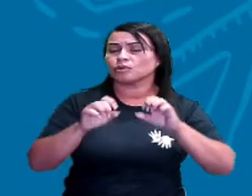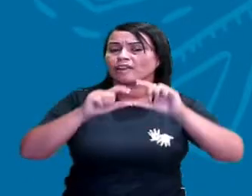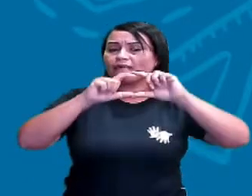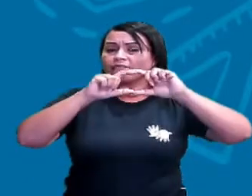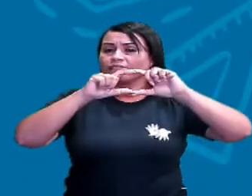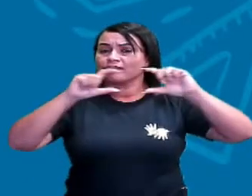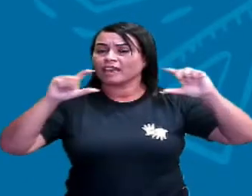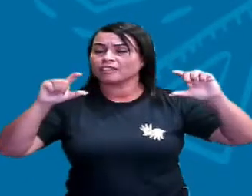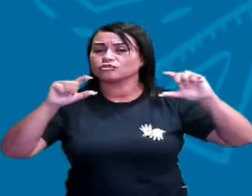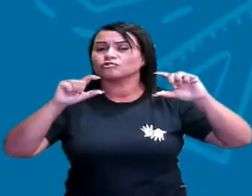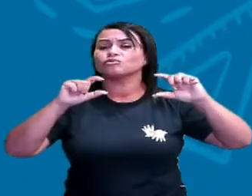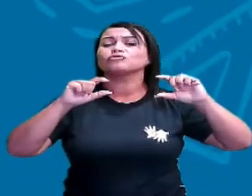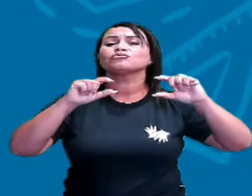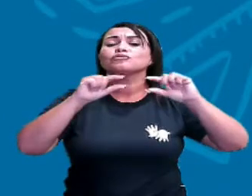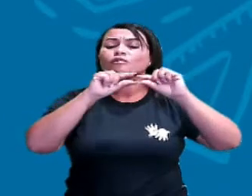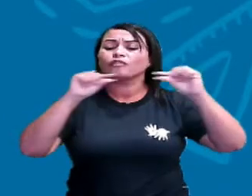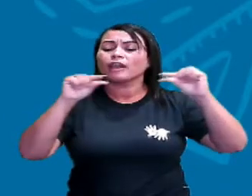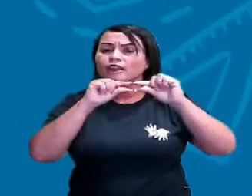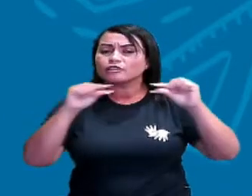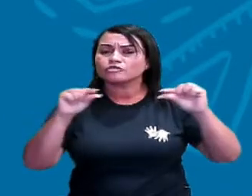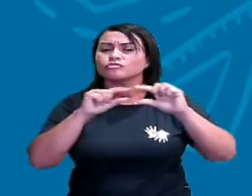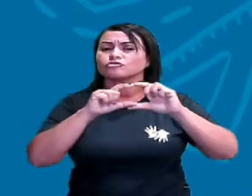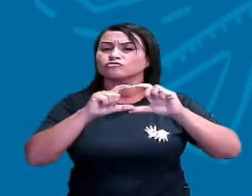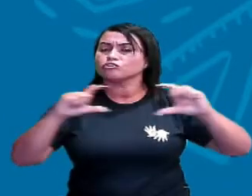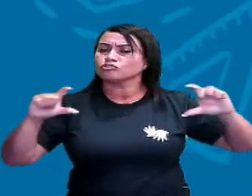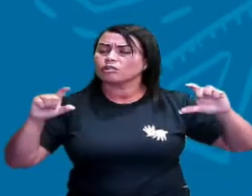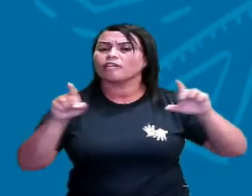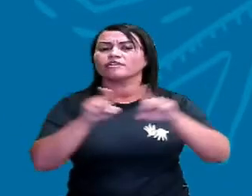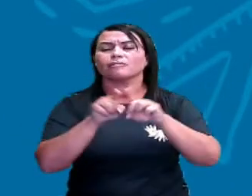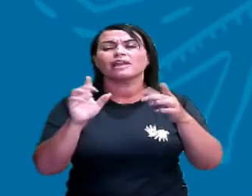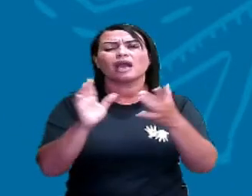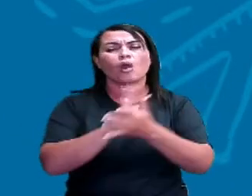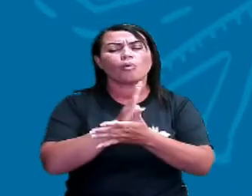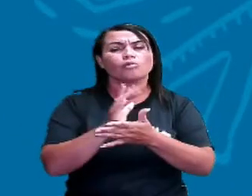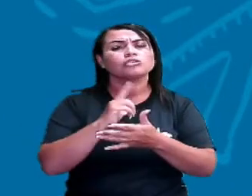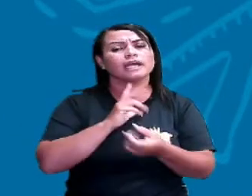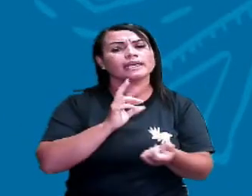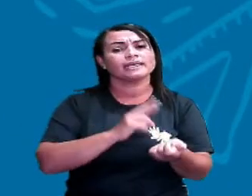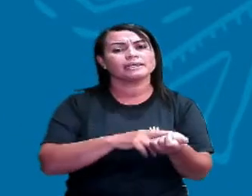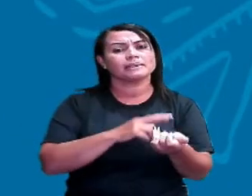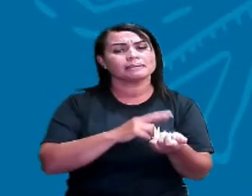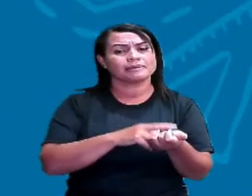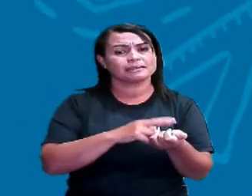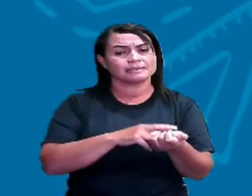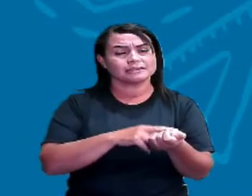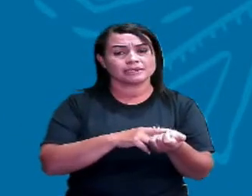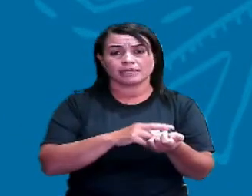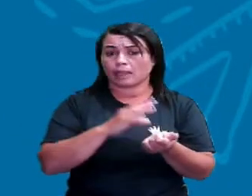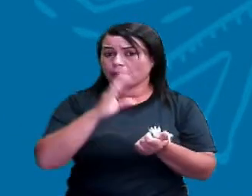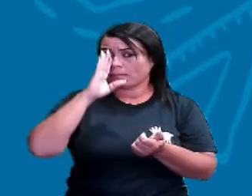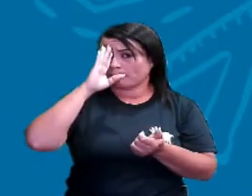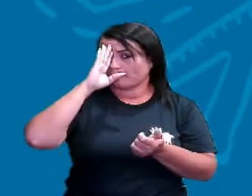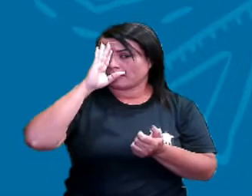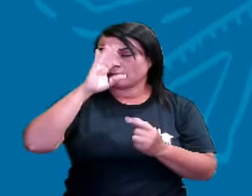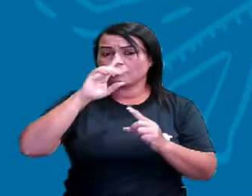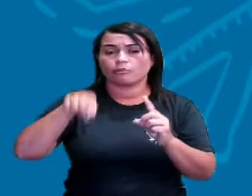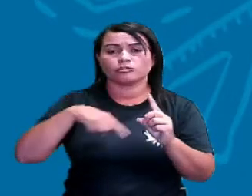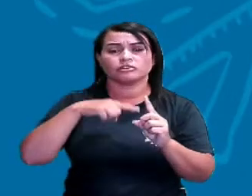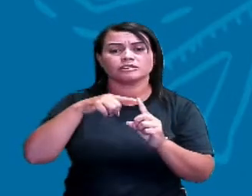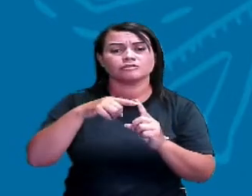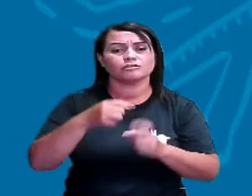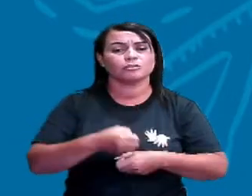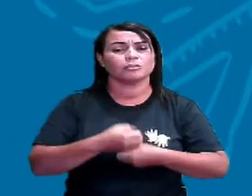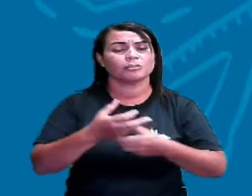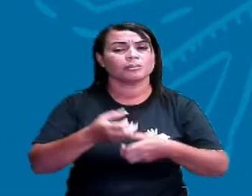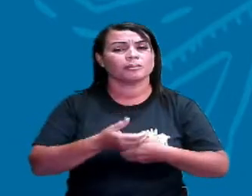versos, estrofes e alguns apresentam rimas. E a principal função de um poema